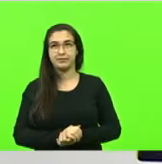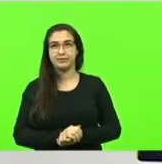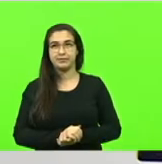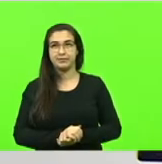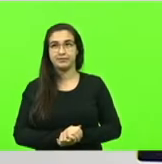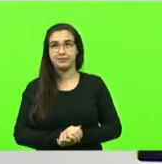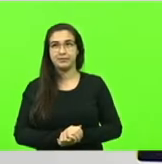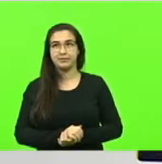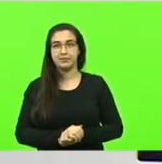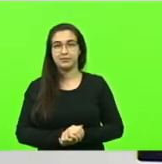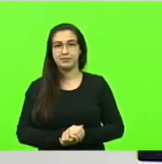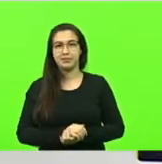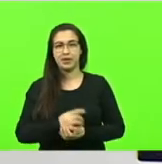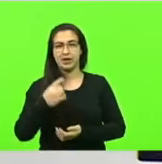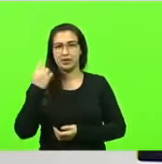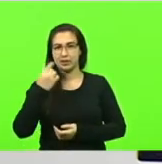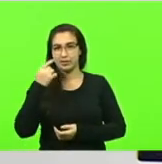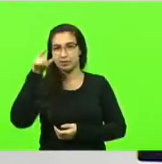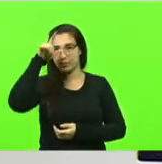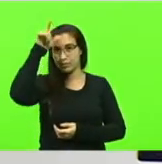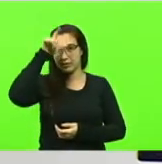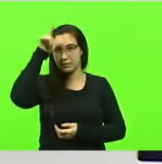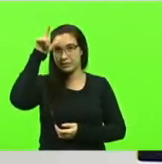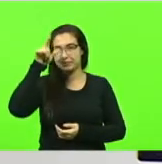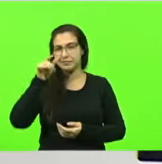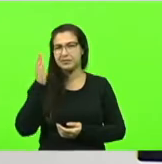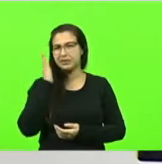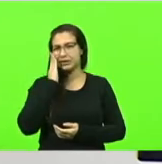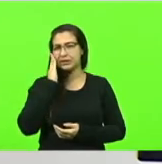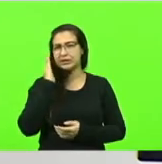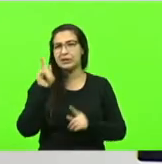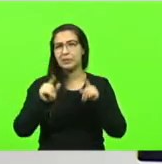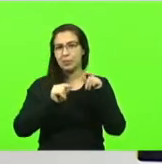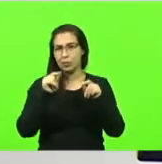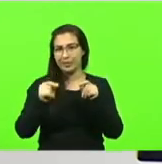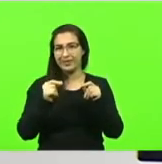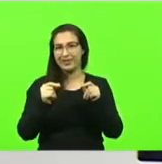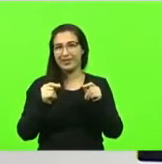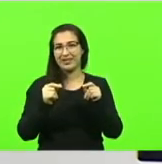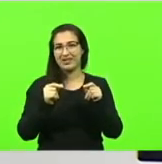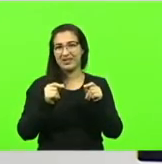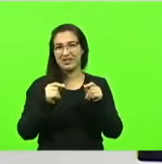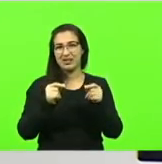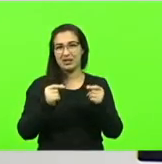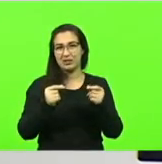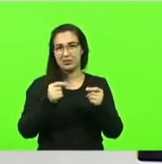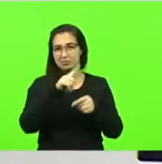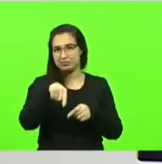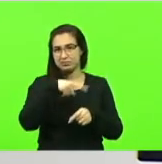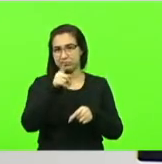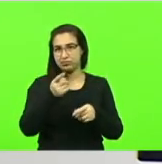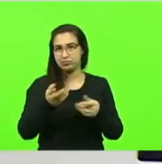Ô, deputado Lima, sabe por que foi feita a dispensa de licitação?